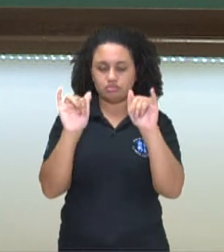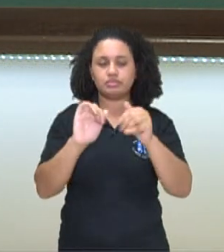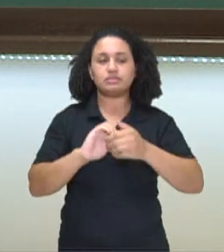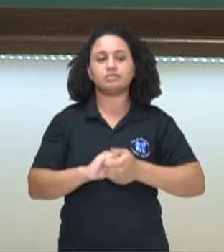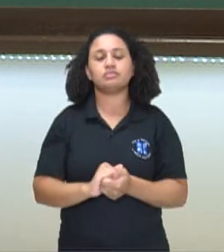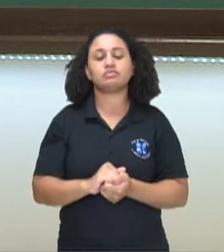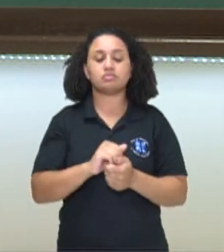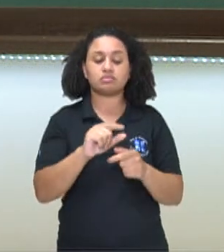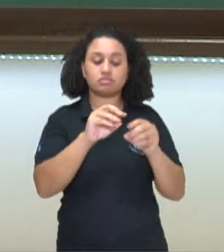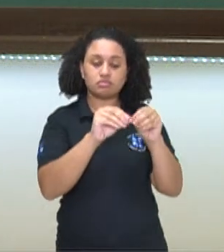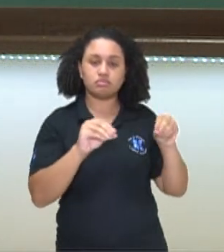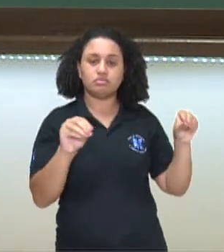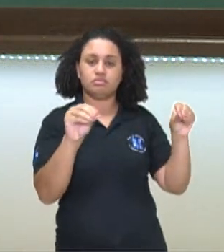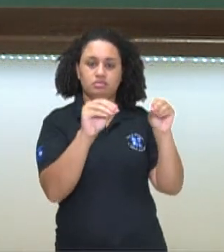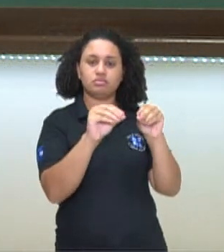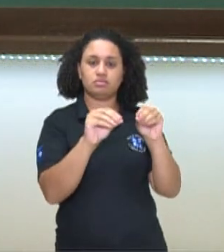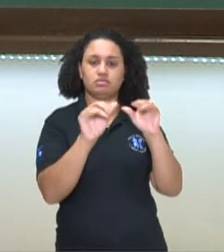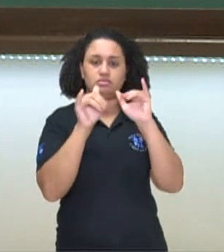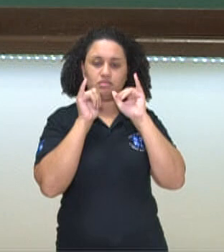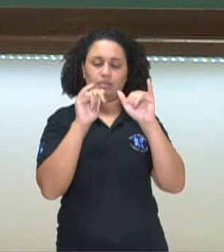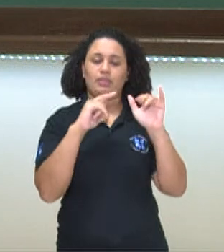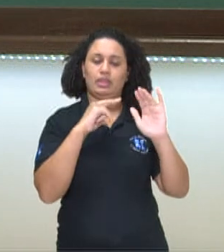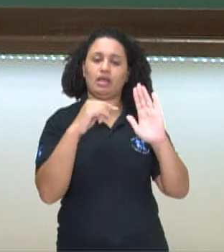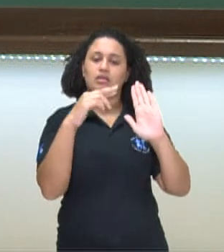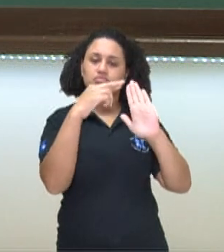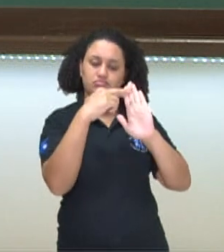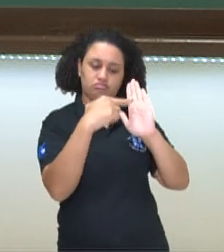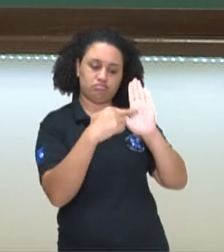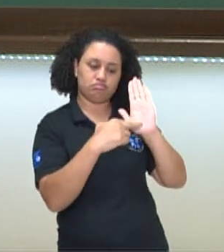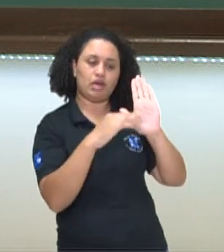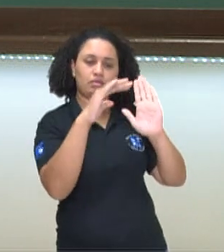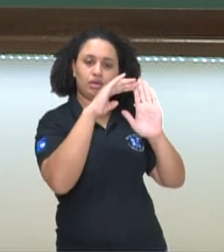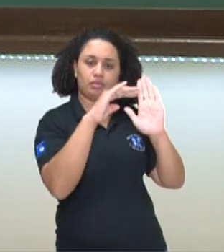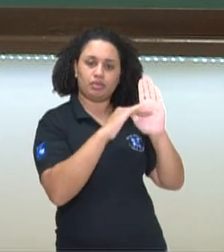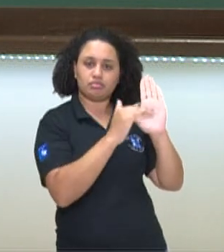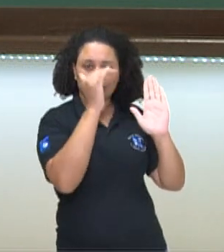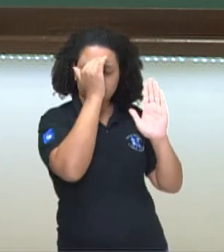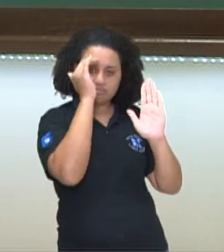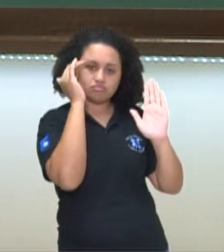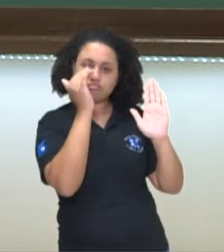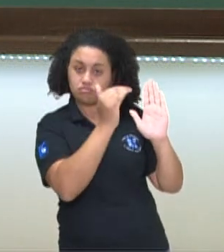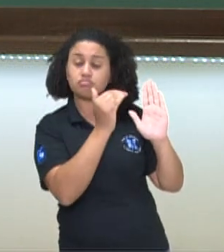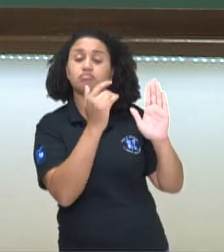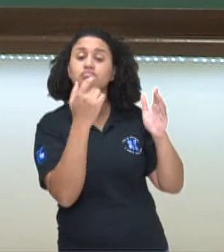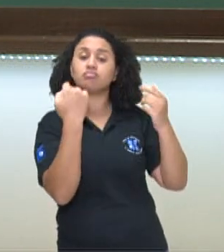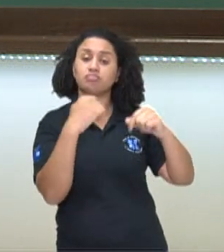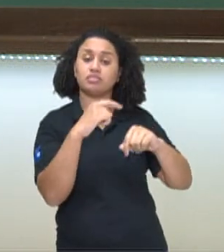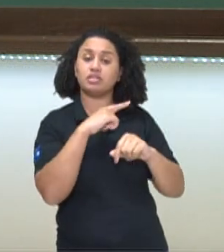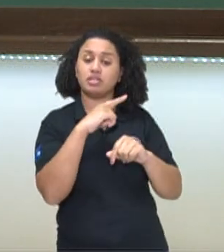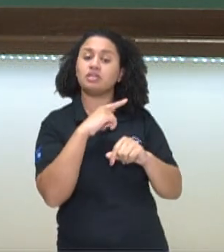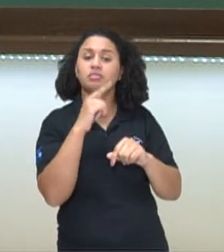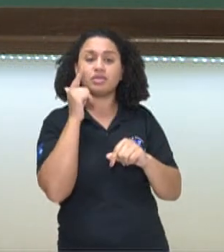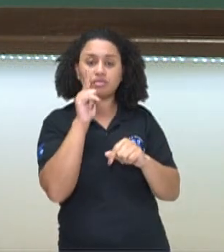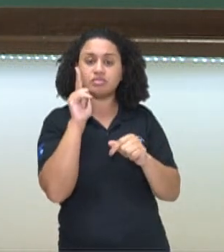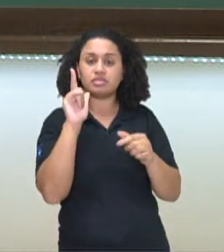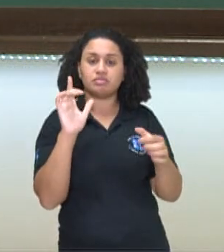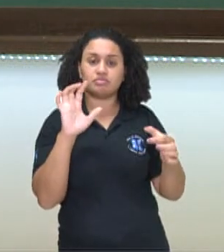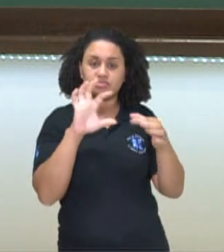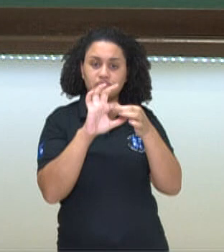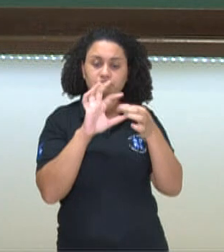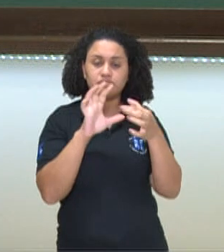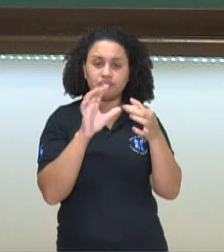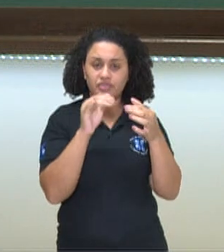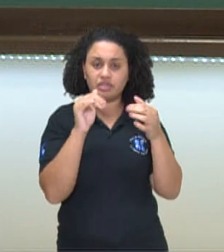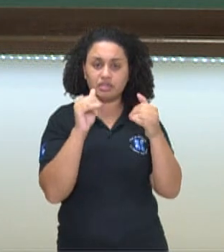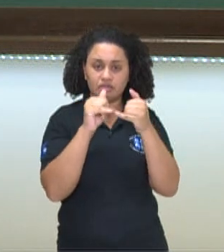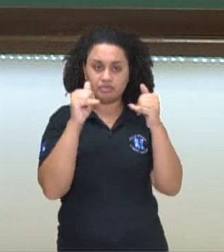Esse aterramento tem toda uma ABNT, normas técnicas, né, para você poder fazer essa ligação. Para